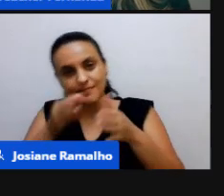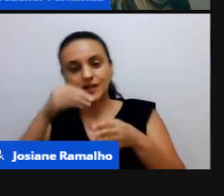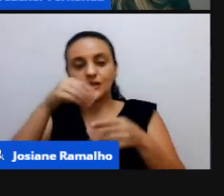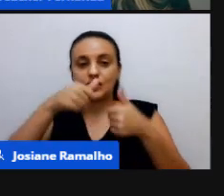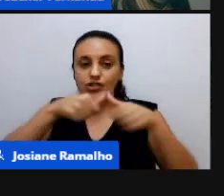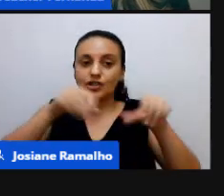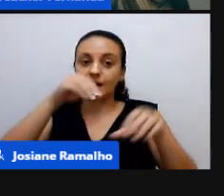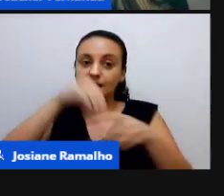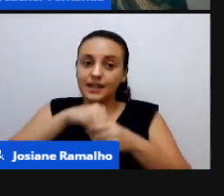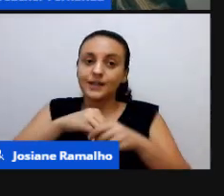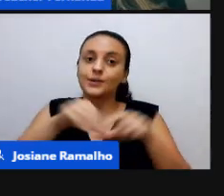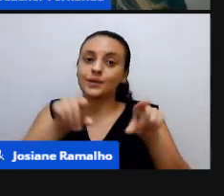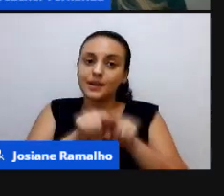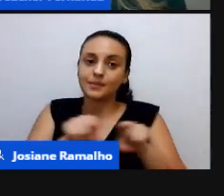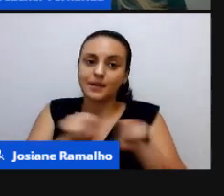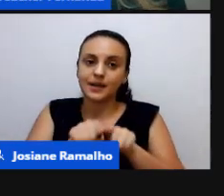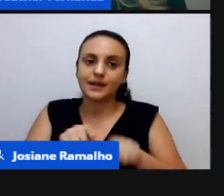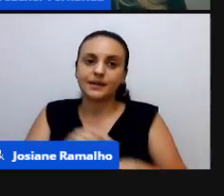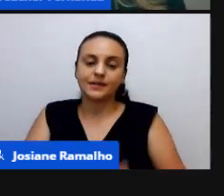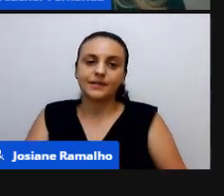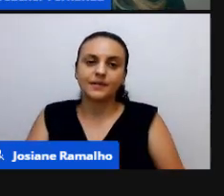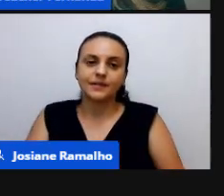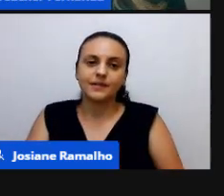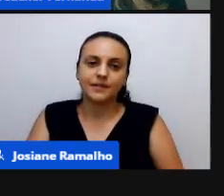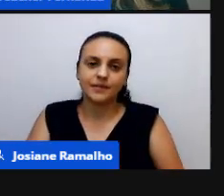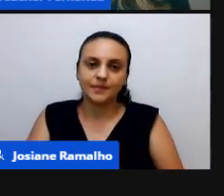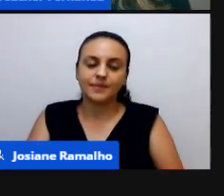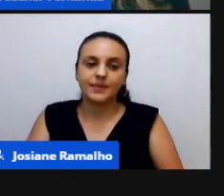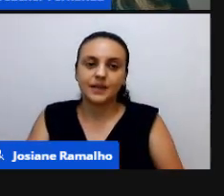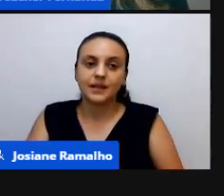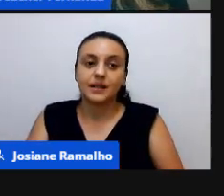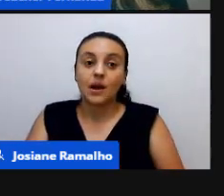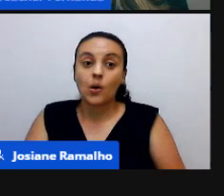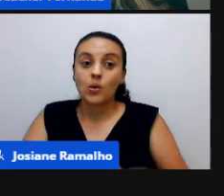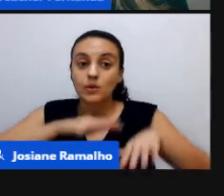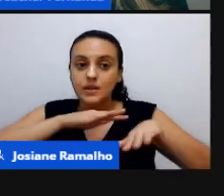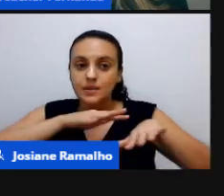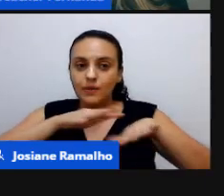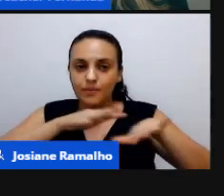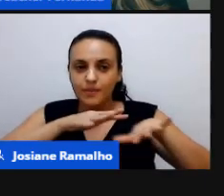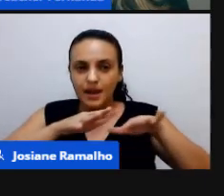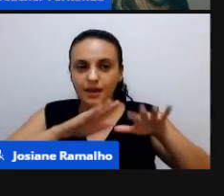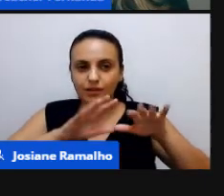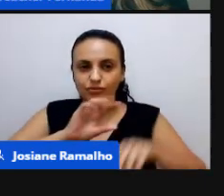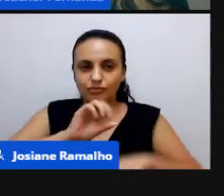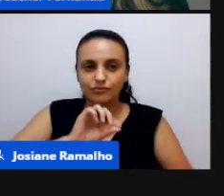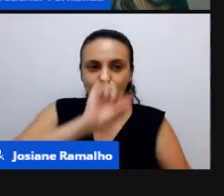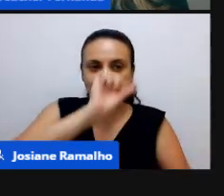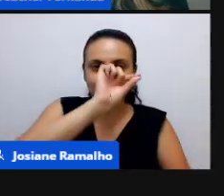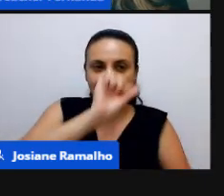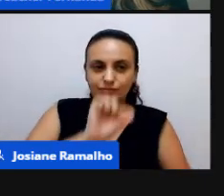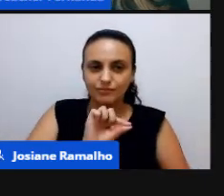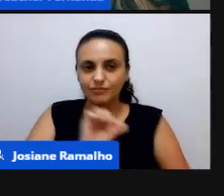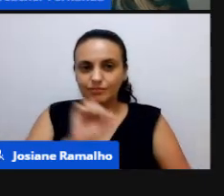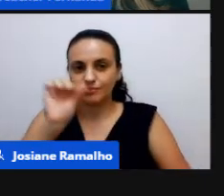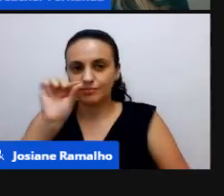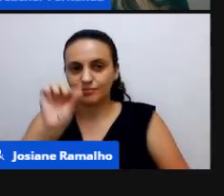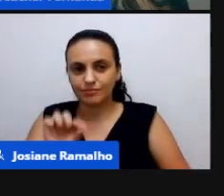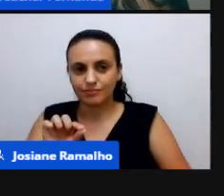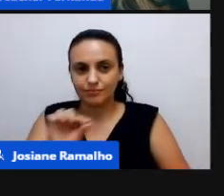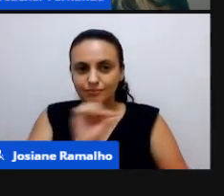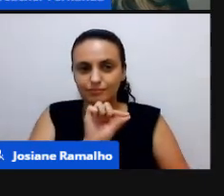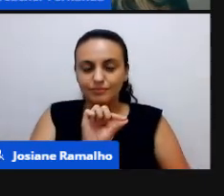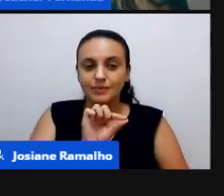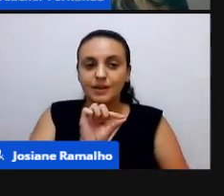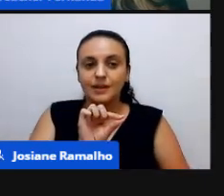ó. Coloquei dentro da margem. Então, esse movimento, ó, que eu estou fazendo com os seus recursos, vamos